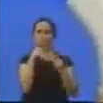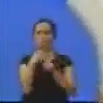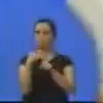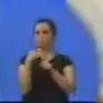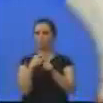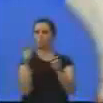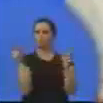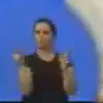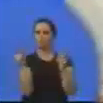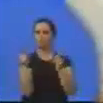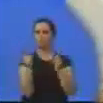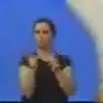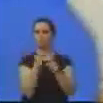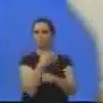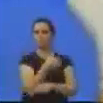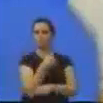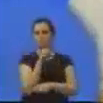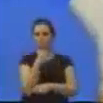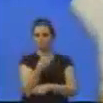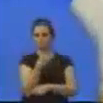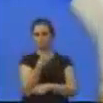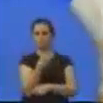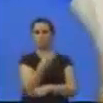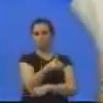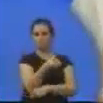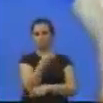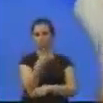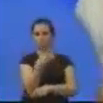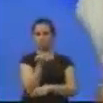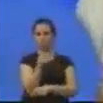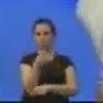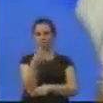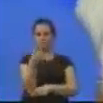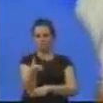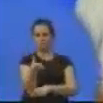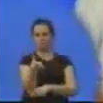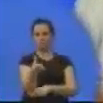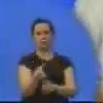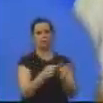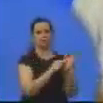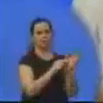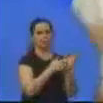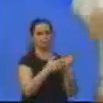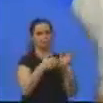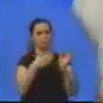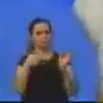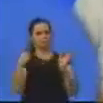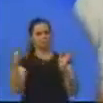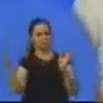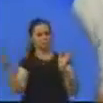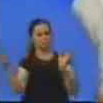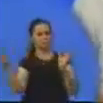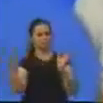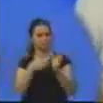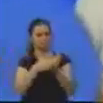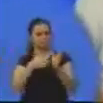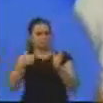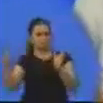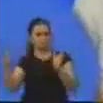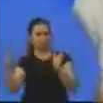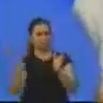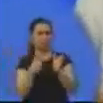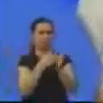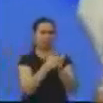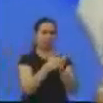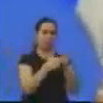do que 63,5. Portanto, o crescimento vai ser cresce, depois decresce. Se é cresce, decresce, aquilo é um ponto